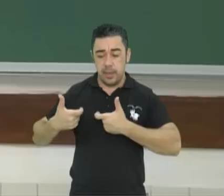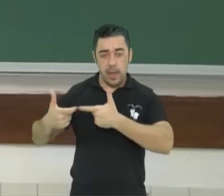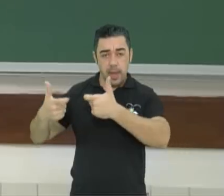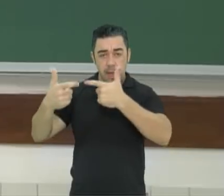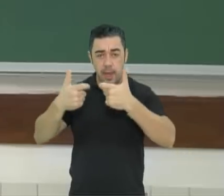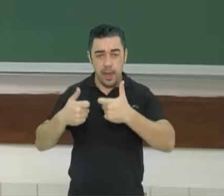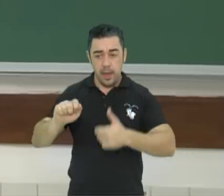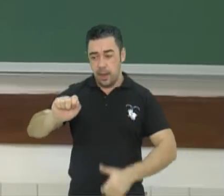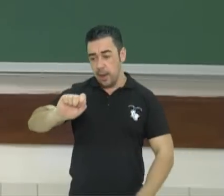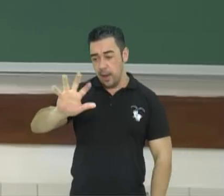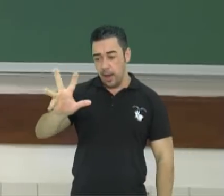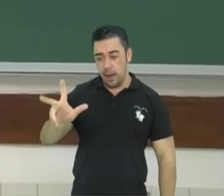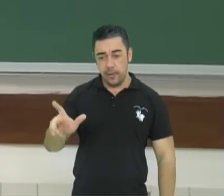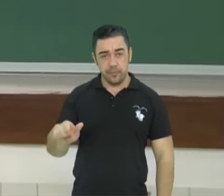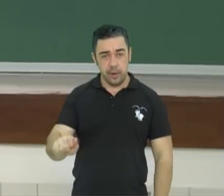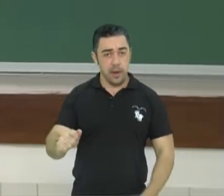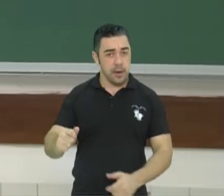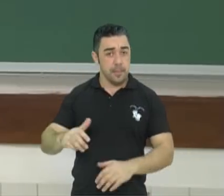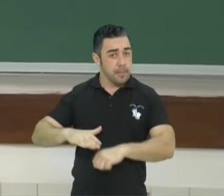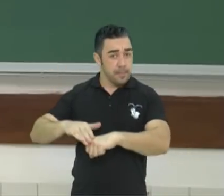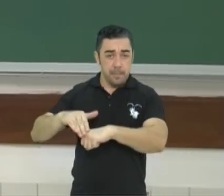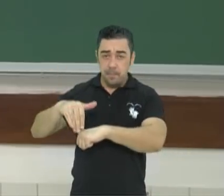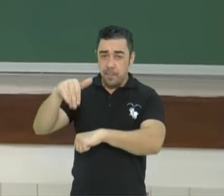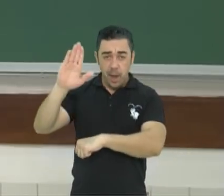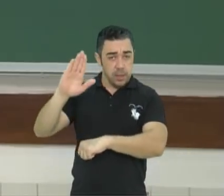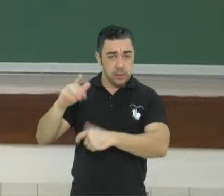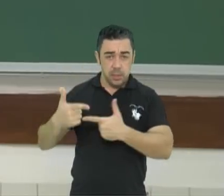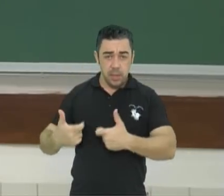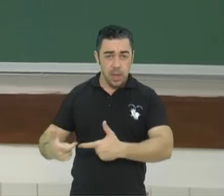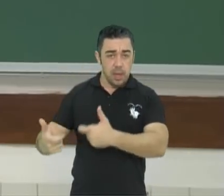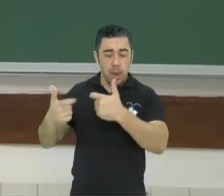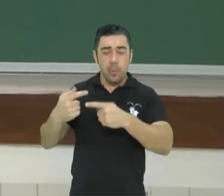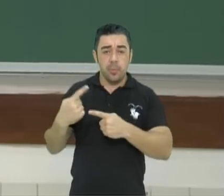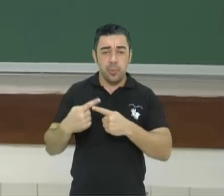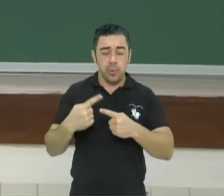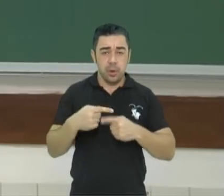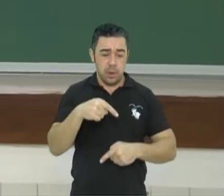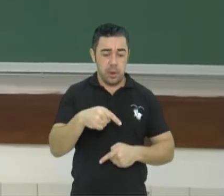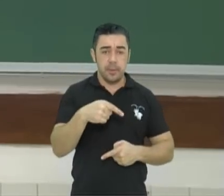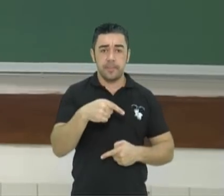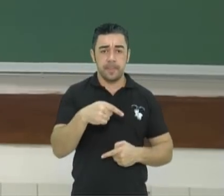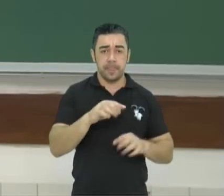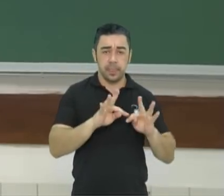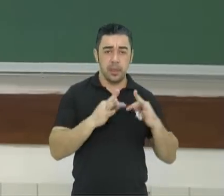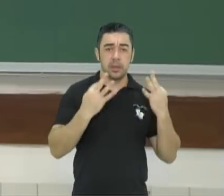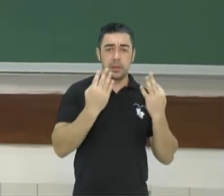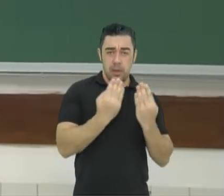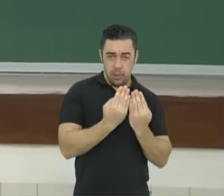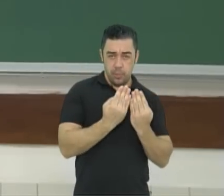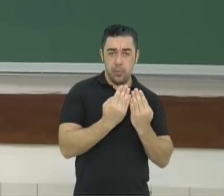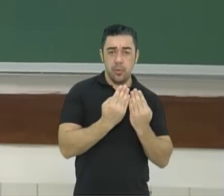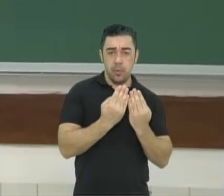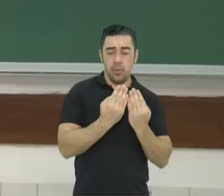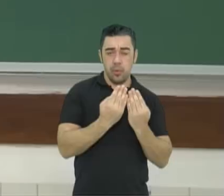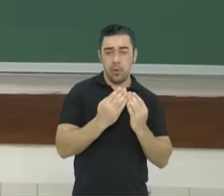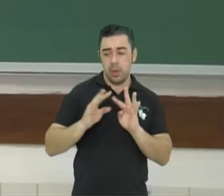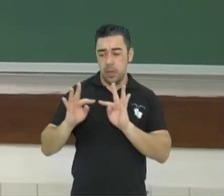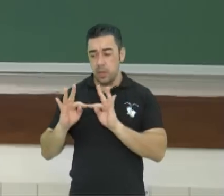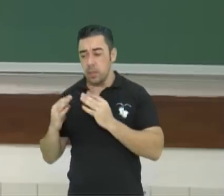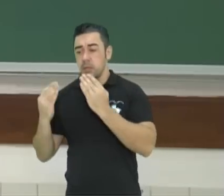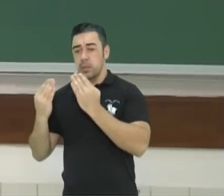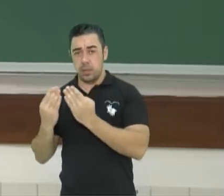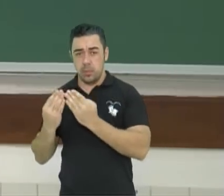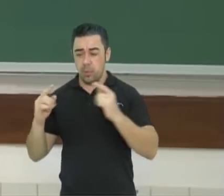se intensifiquem, né? Elas aumentam. Por quê? Porque quando um chefe político, uma tribo, vencia uma outra tribo, era